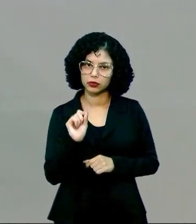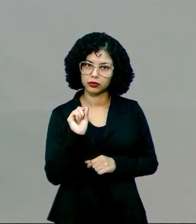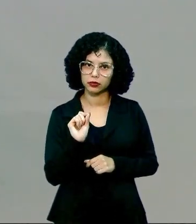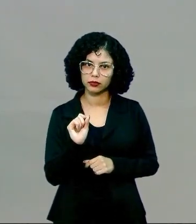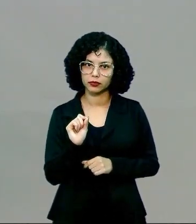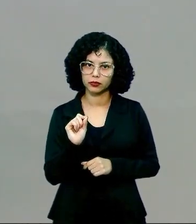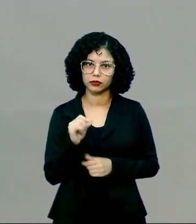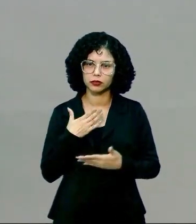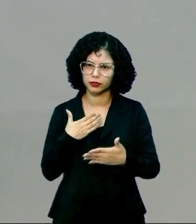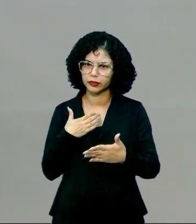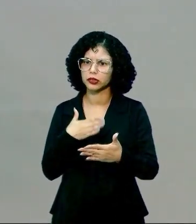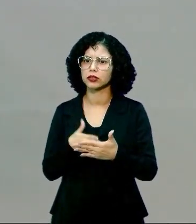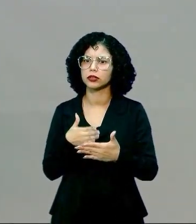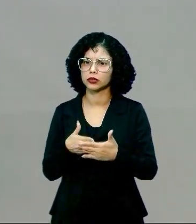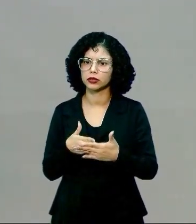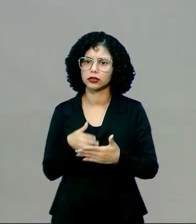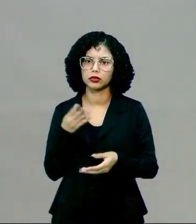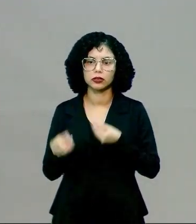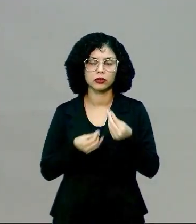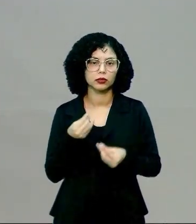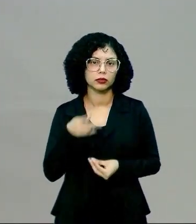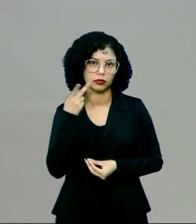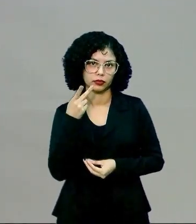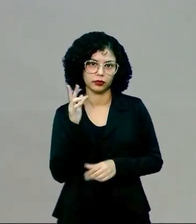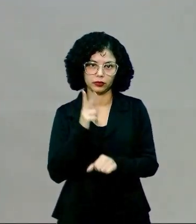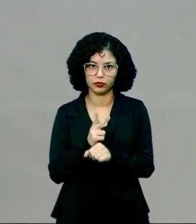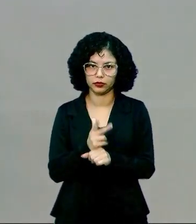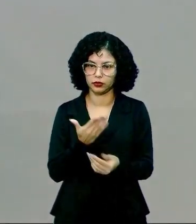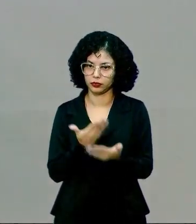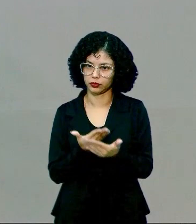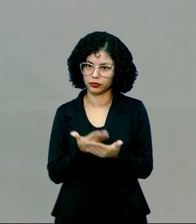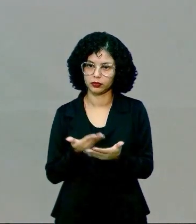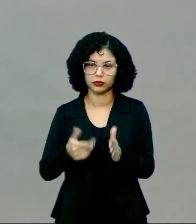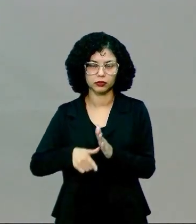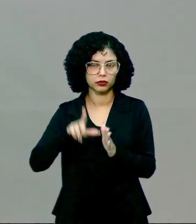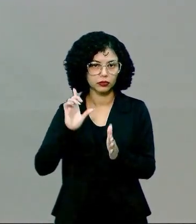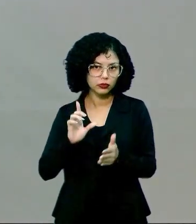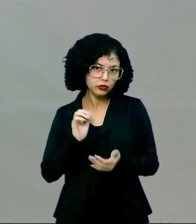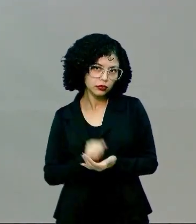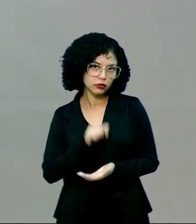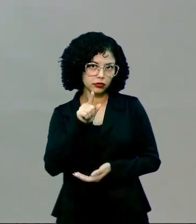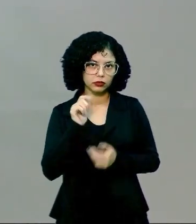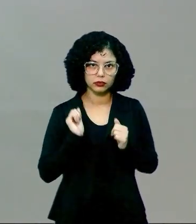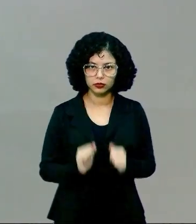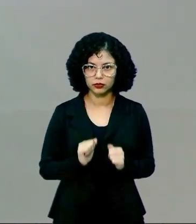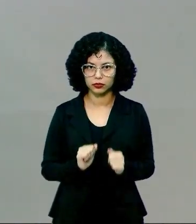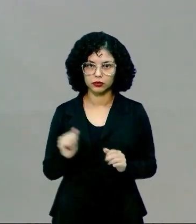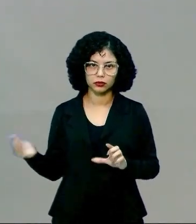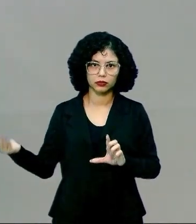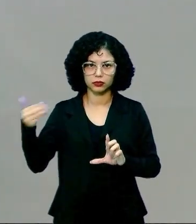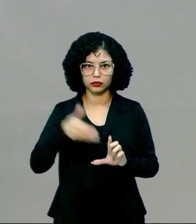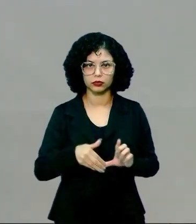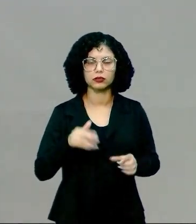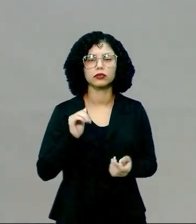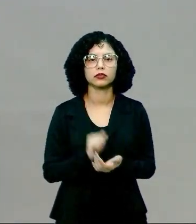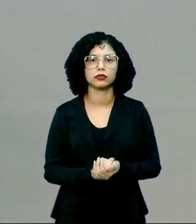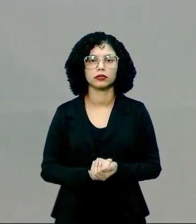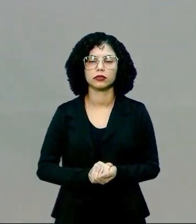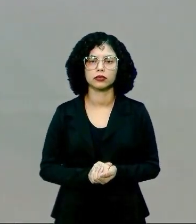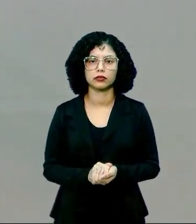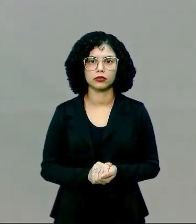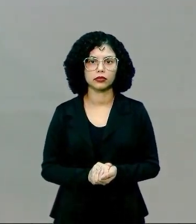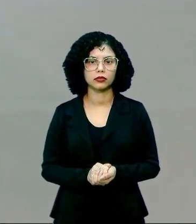ser impedido. Como eu mencionei na videoaula anterior e que você pode estar acessando em nossa